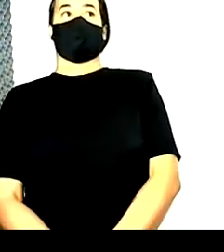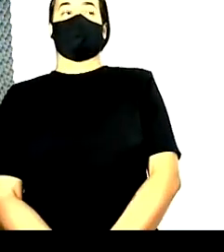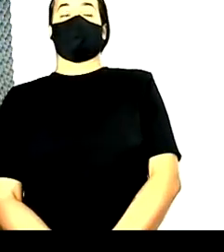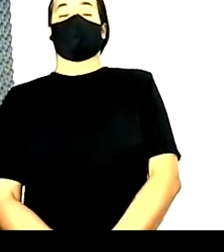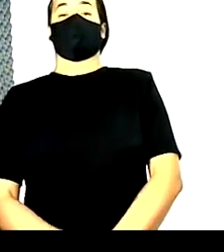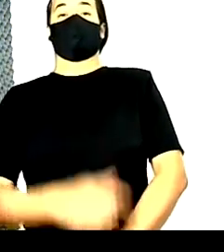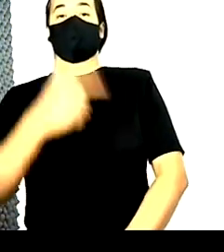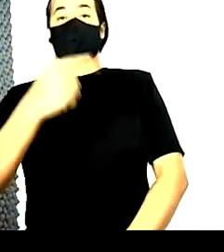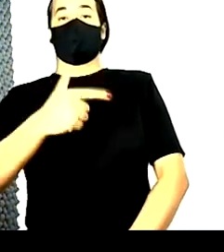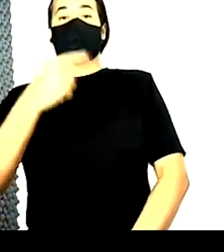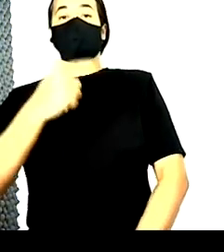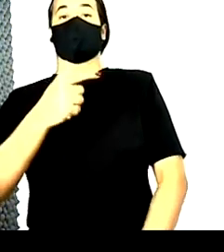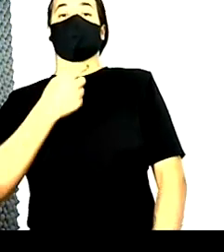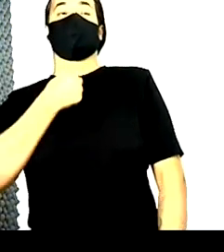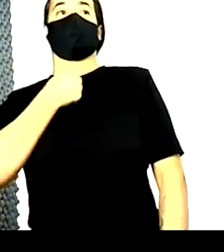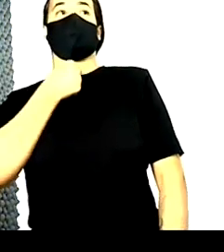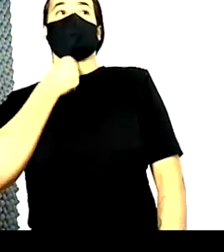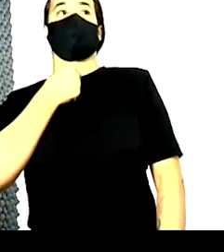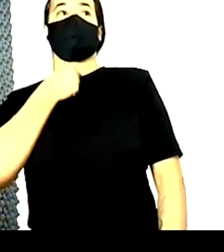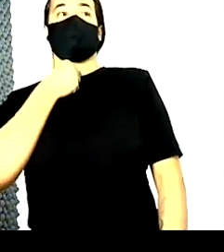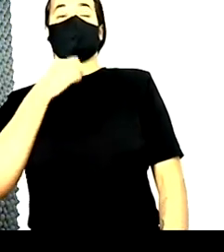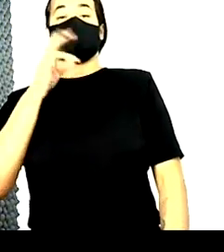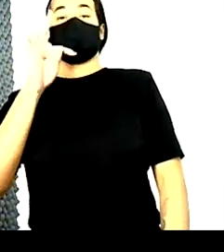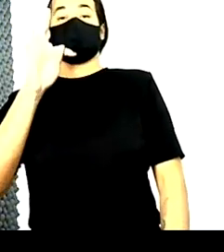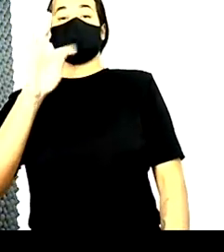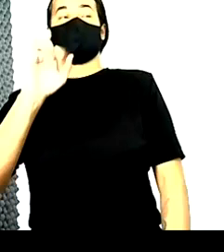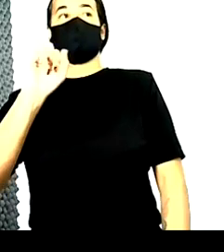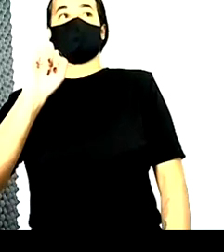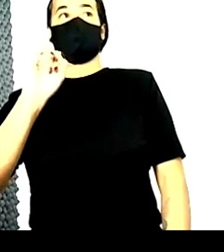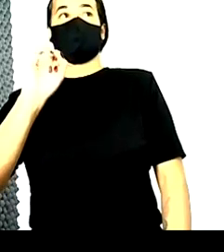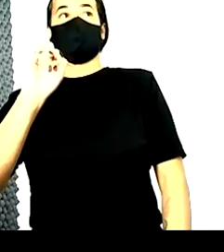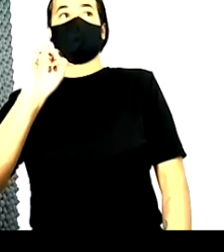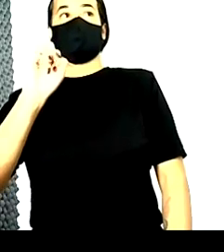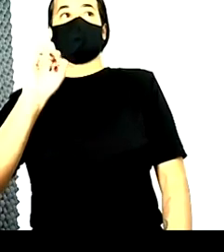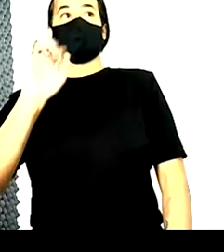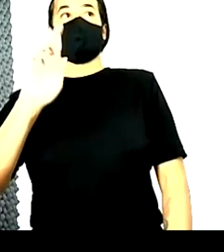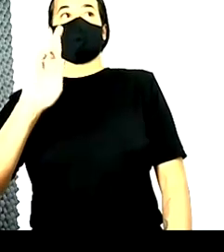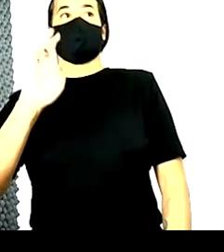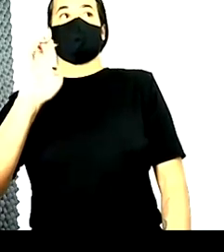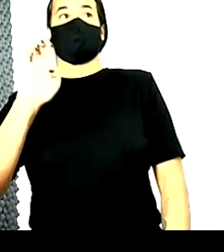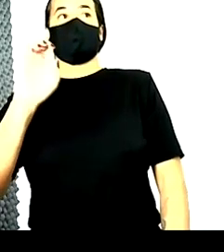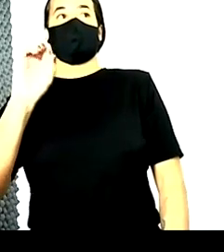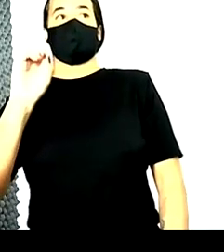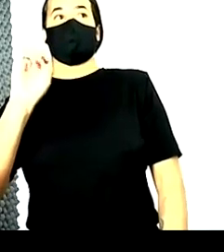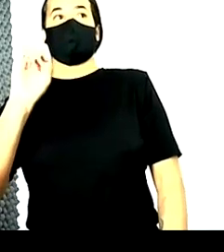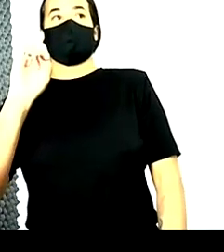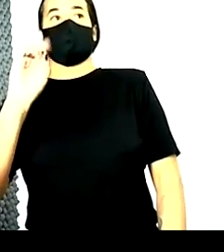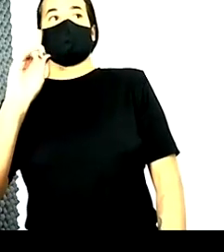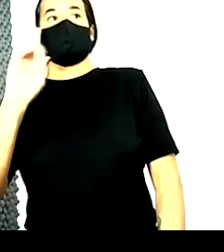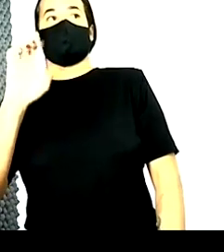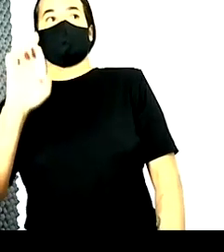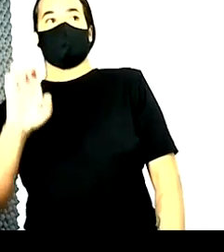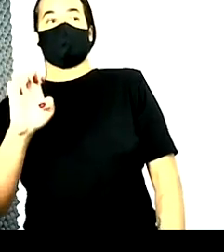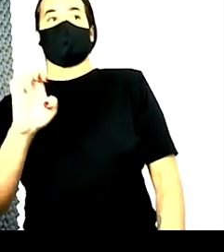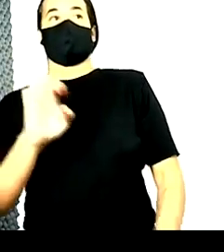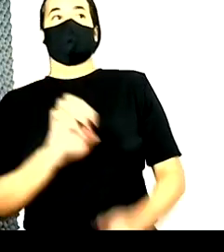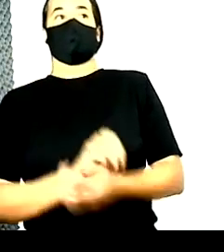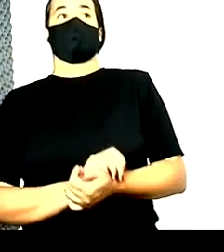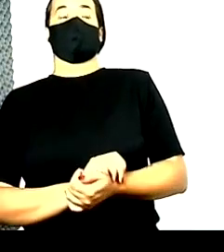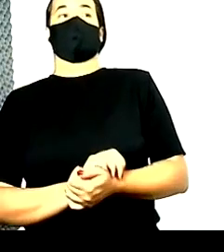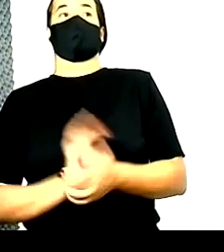Segundo, é a tireoide e os paratireoides. A tireoide ela está localizada no pescoço e produz